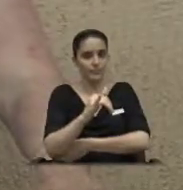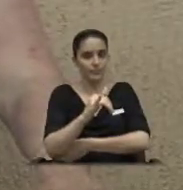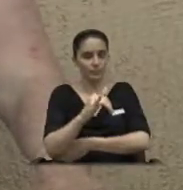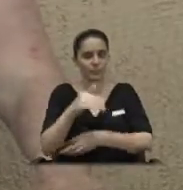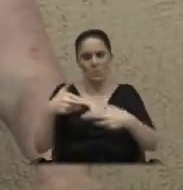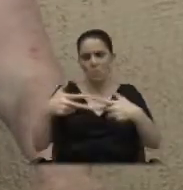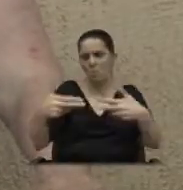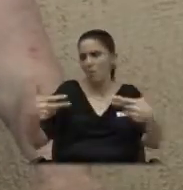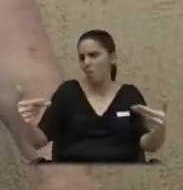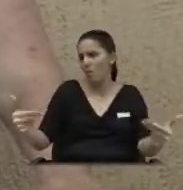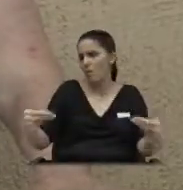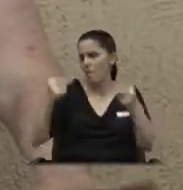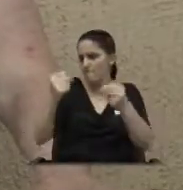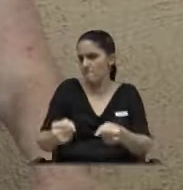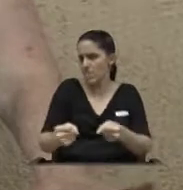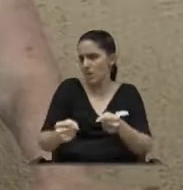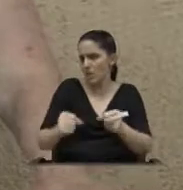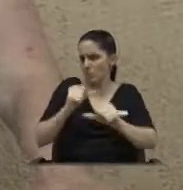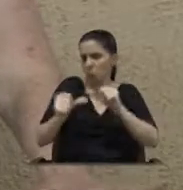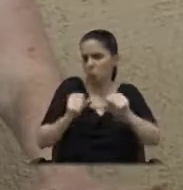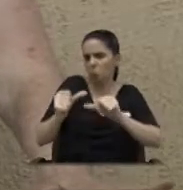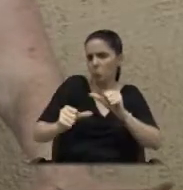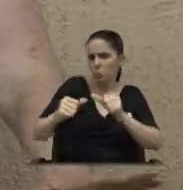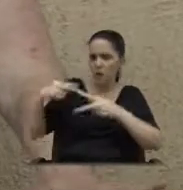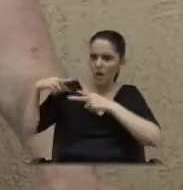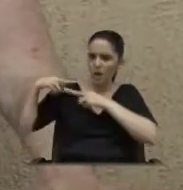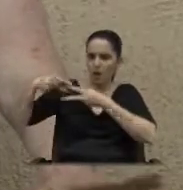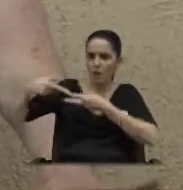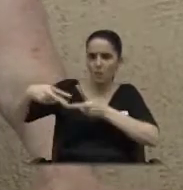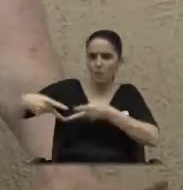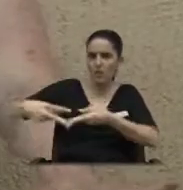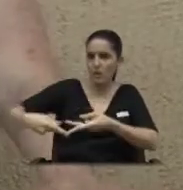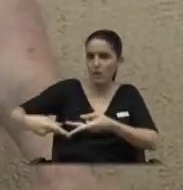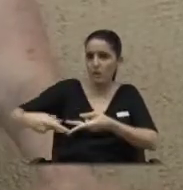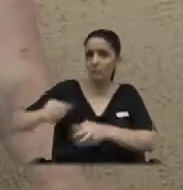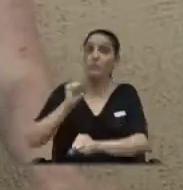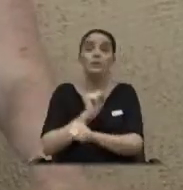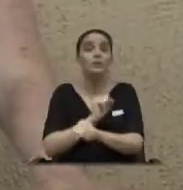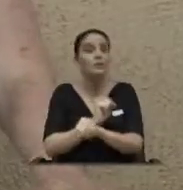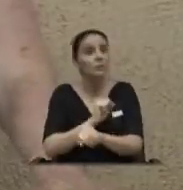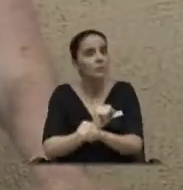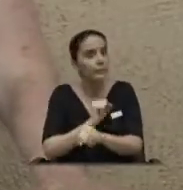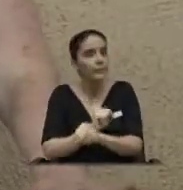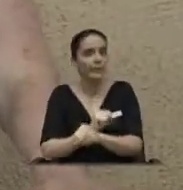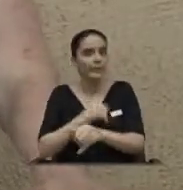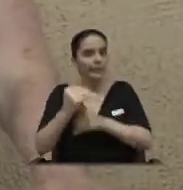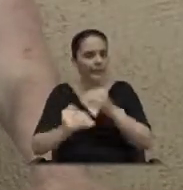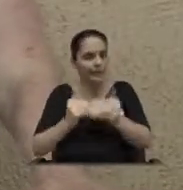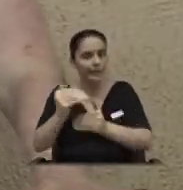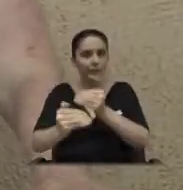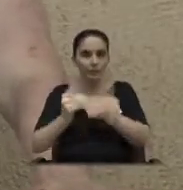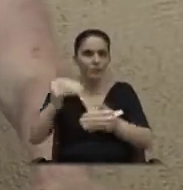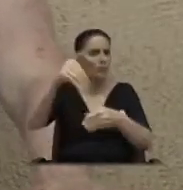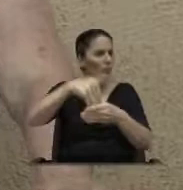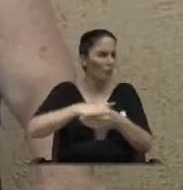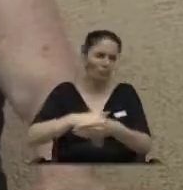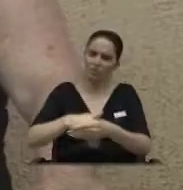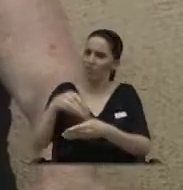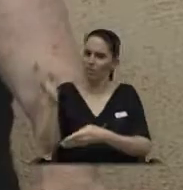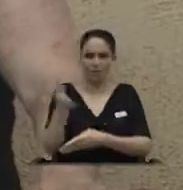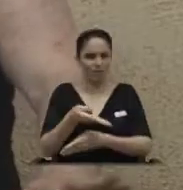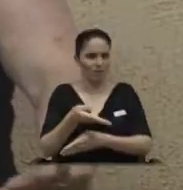mudada. Então, eu pediria para ele para que a gente pudesse esperar, aguardar um pouco mais, não votarmos isso